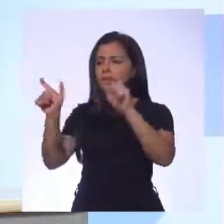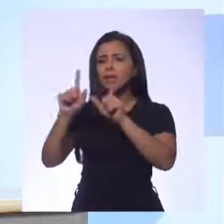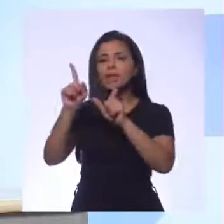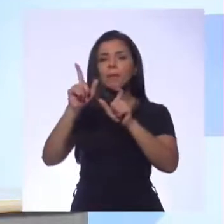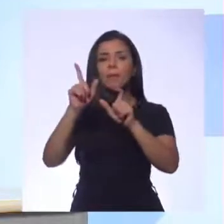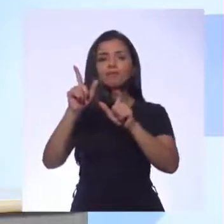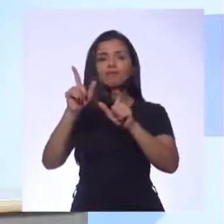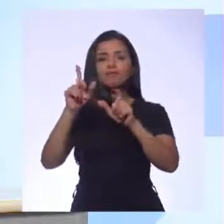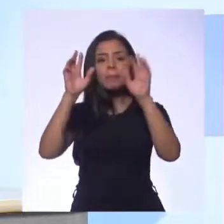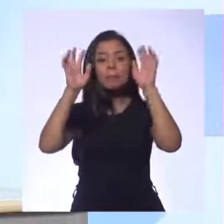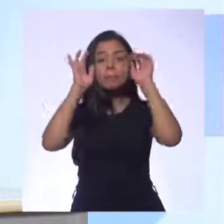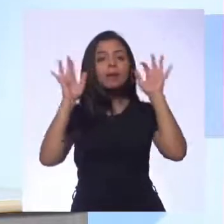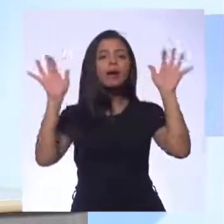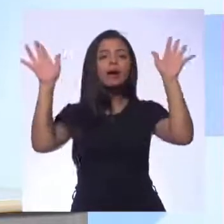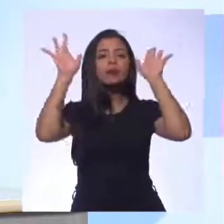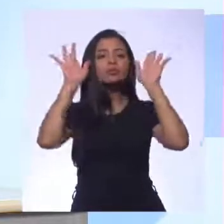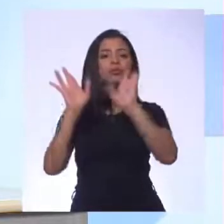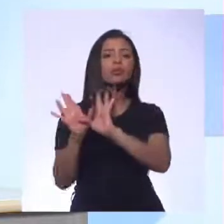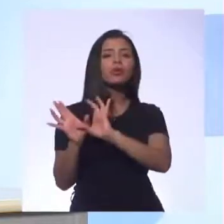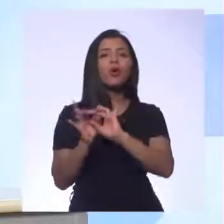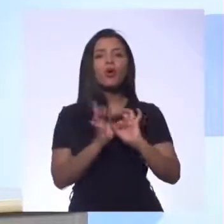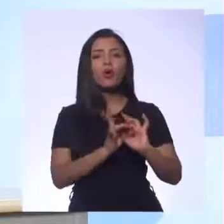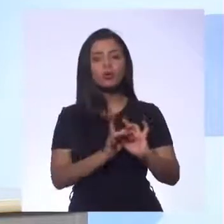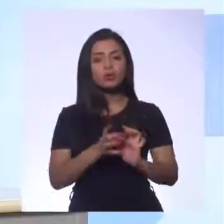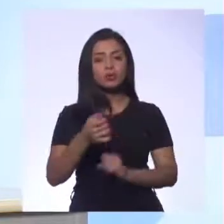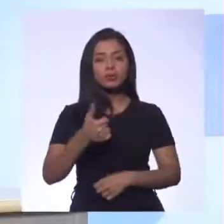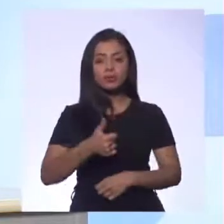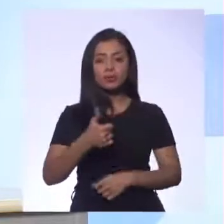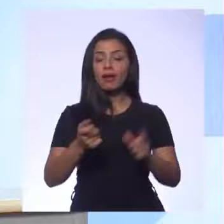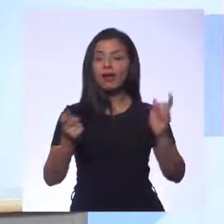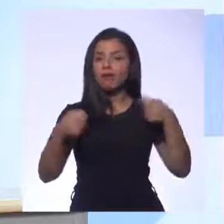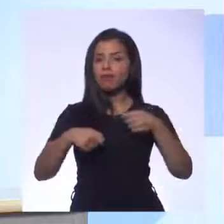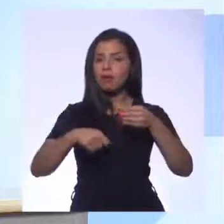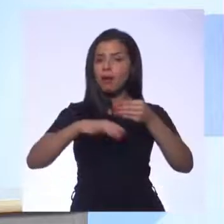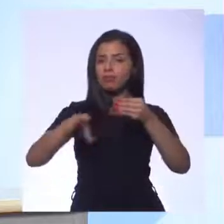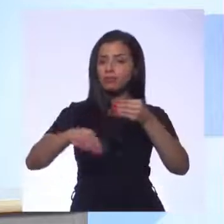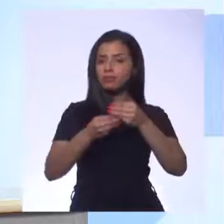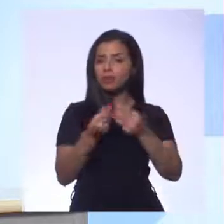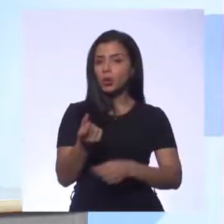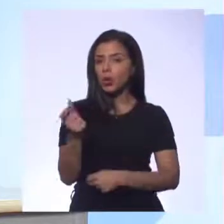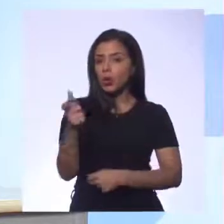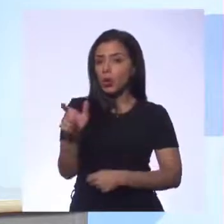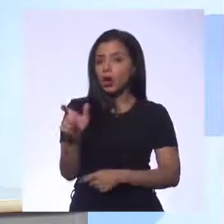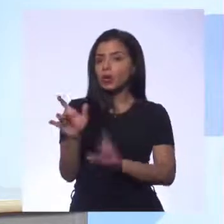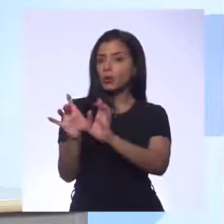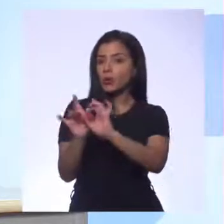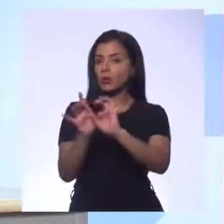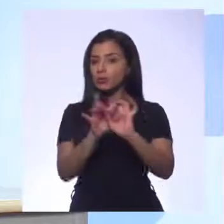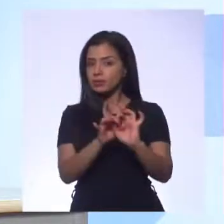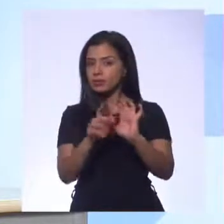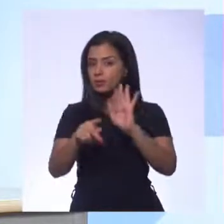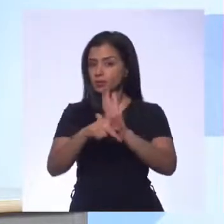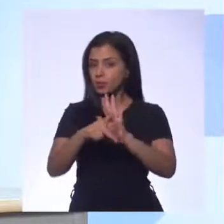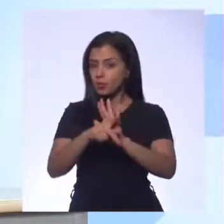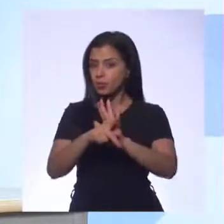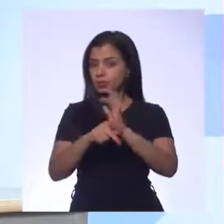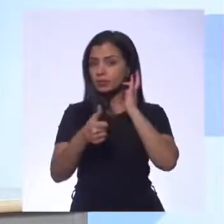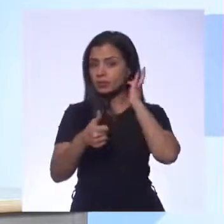Visualizem, tentem imaginar qual que é o contexto, tá? A gente consegue inserir em um contexto específico, diversificado, tentem